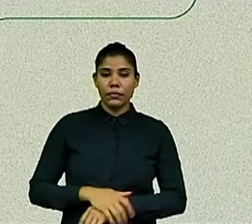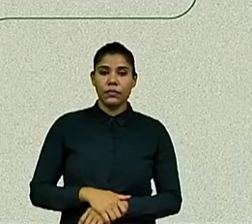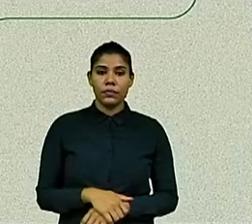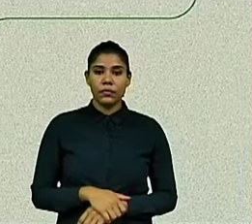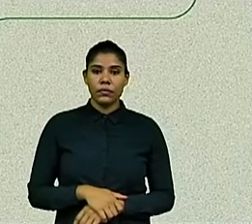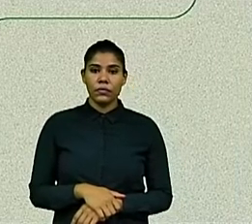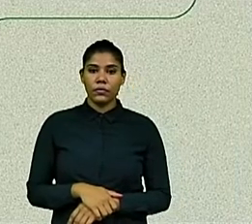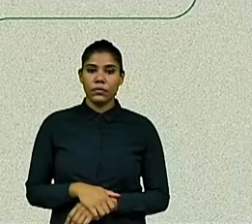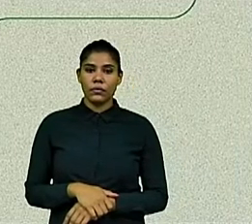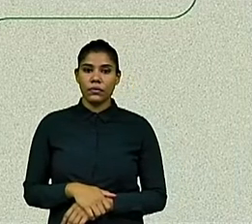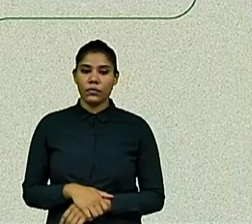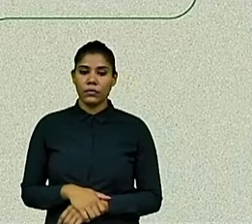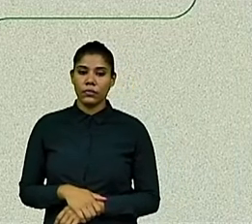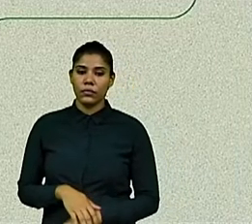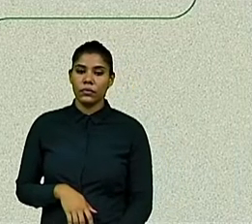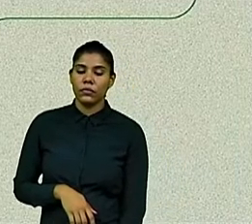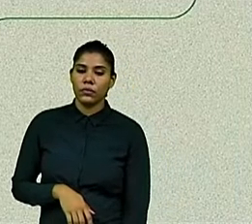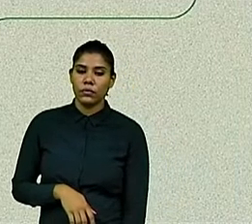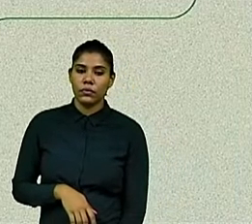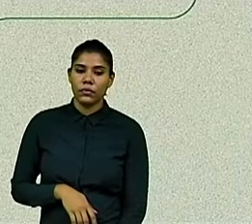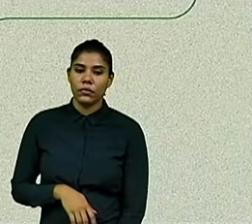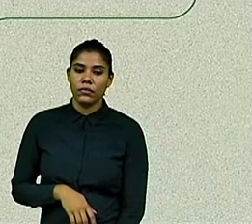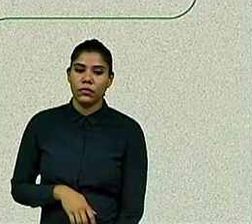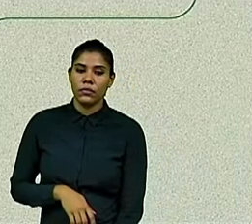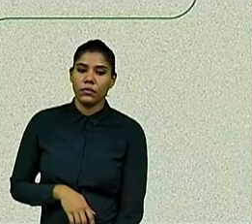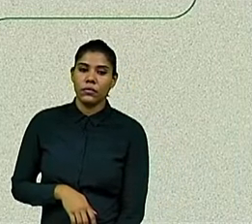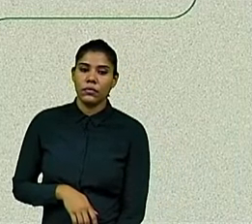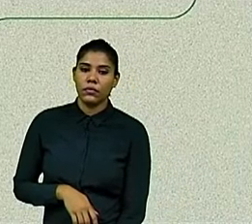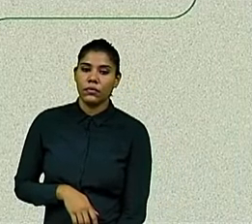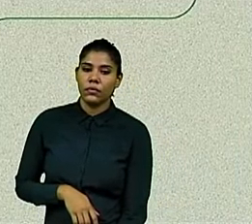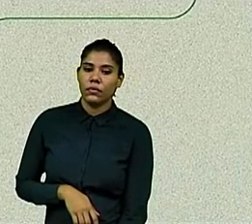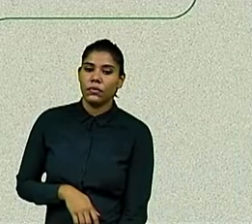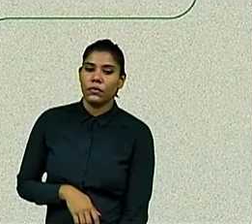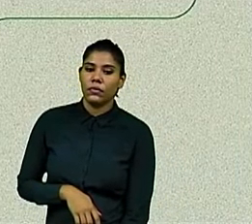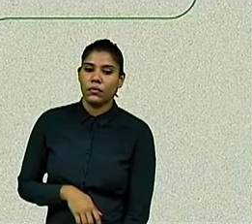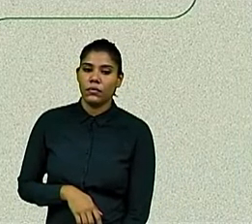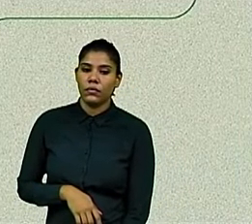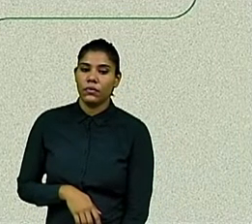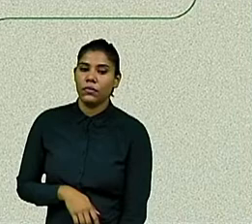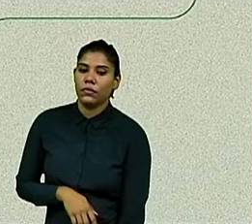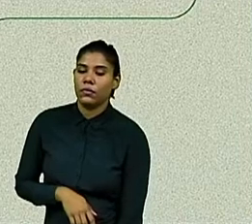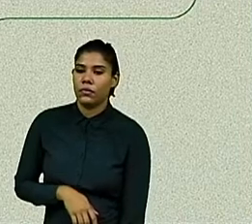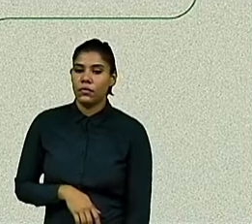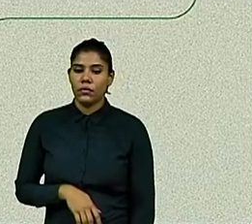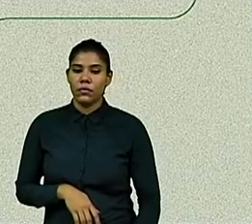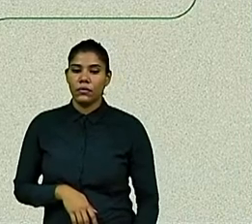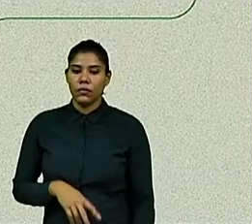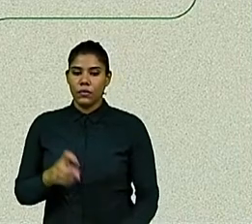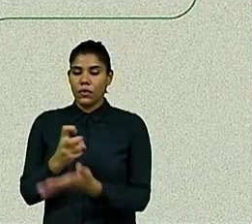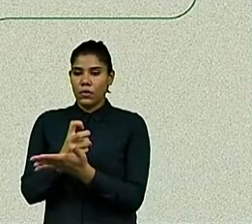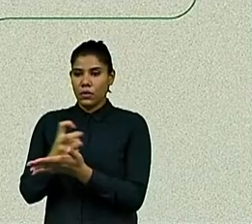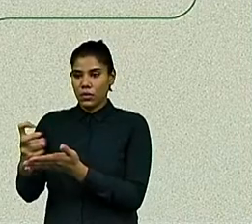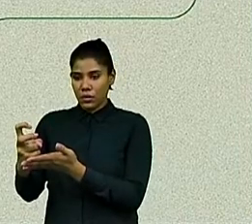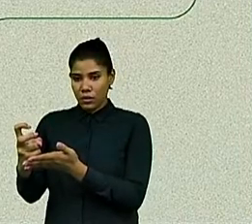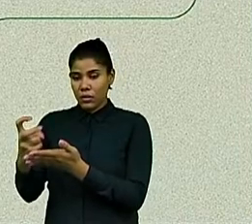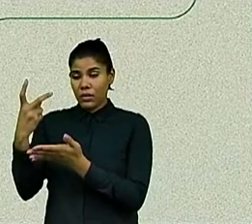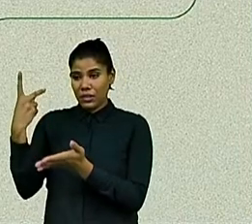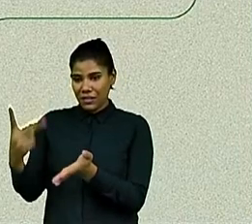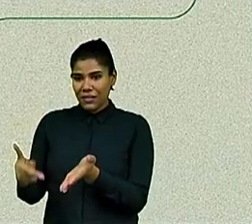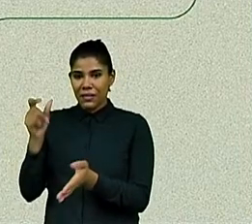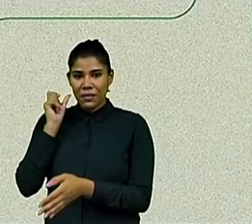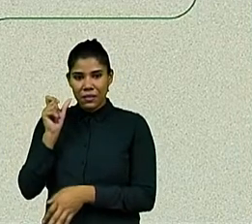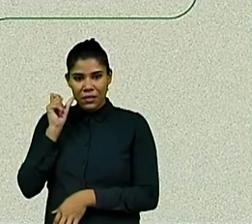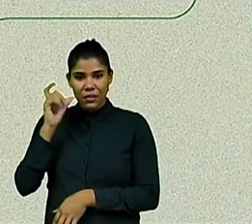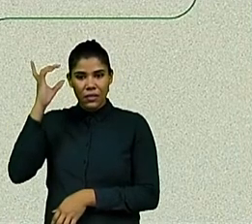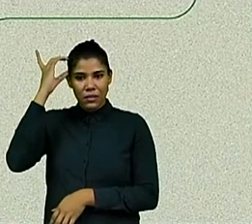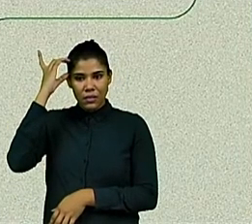impeachment só para encerrar tá gente o impeachment dela ele foi diferente do impeach do processo lá